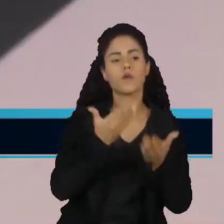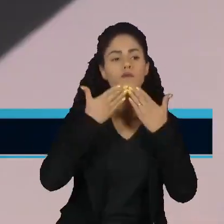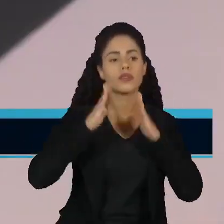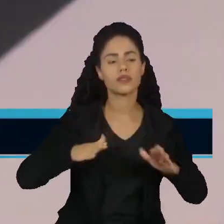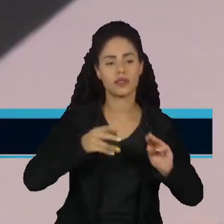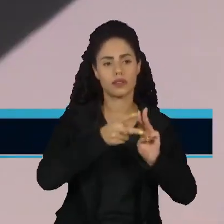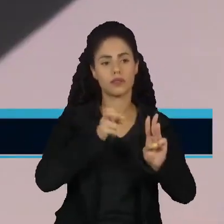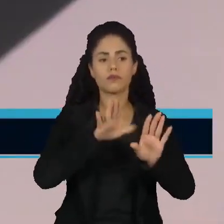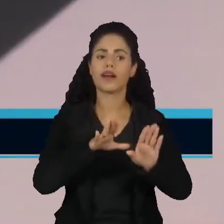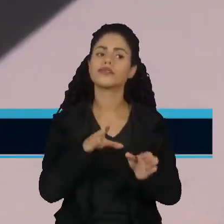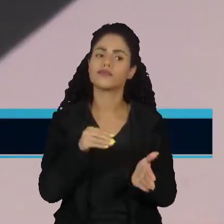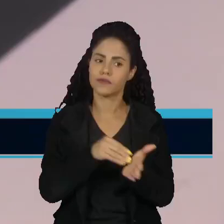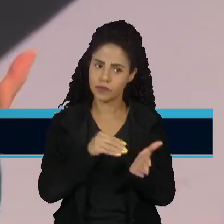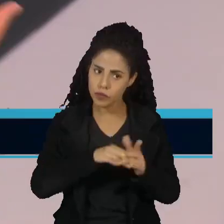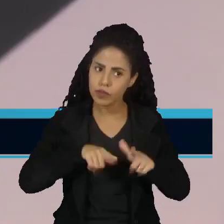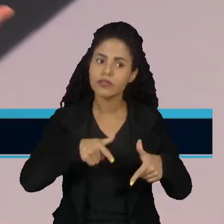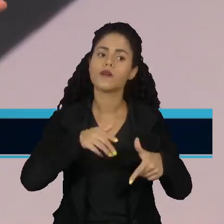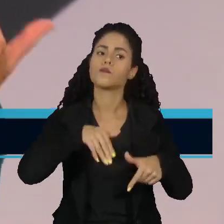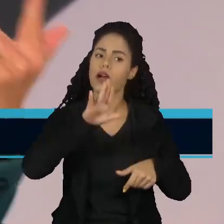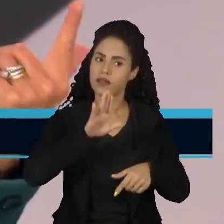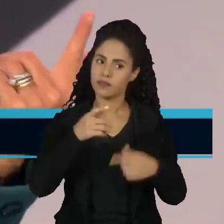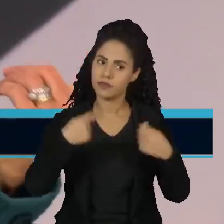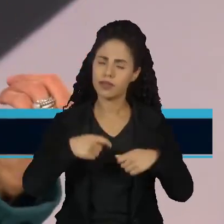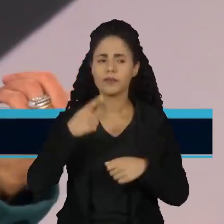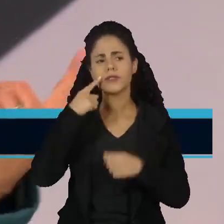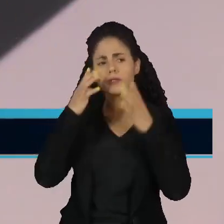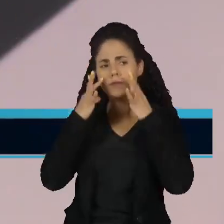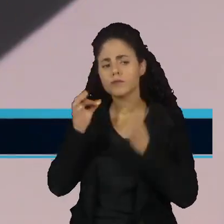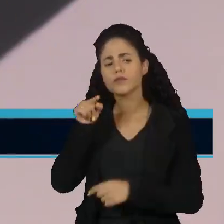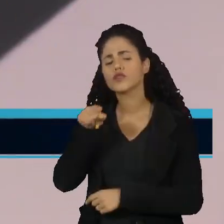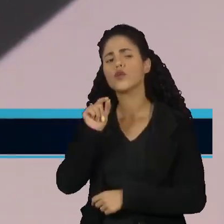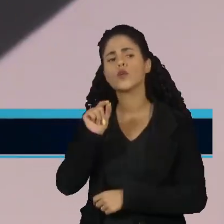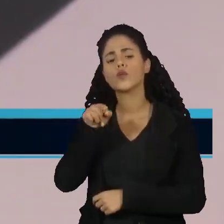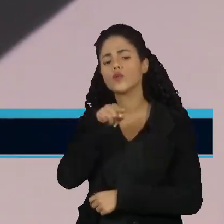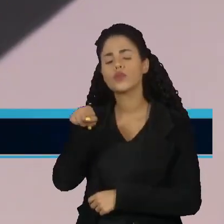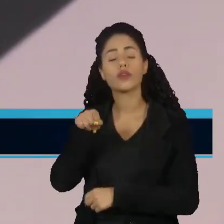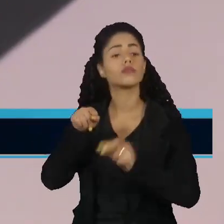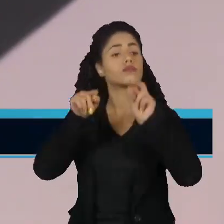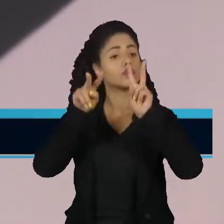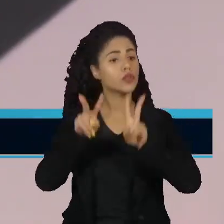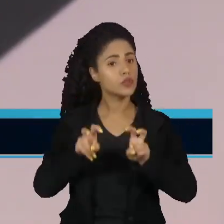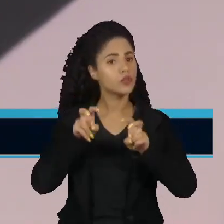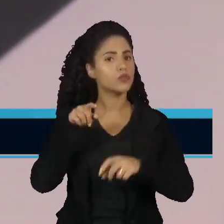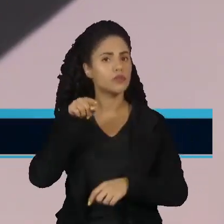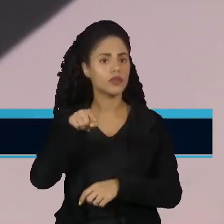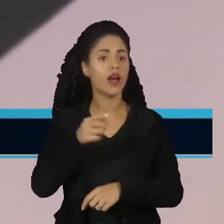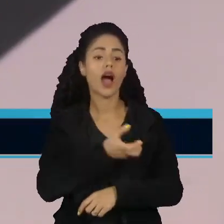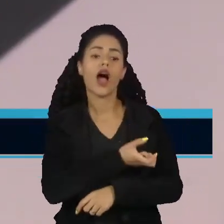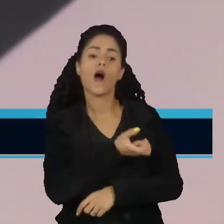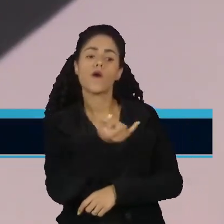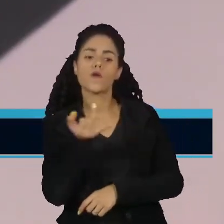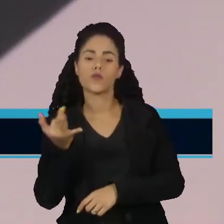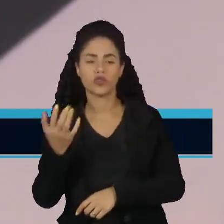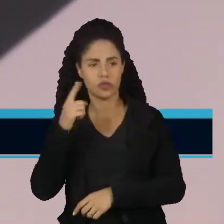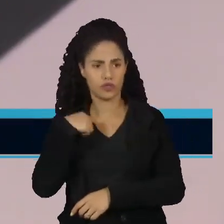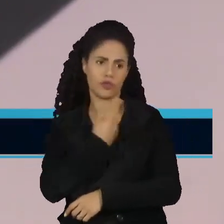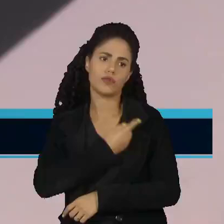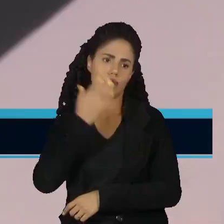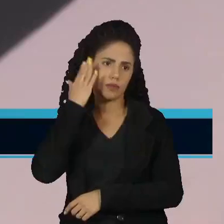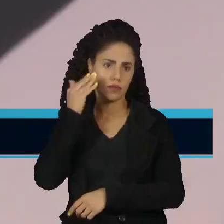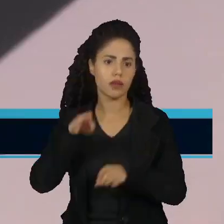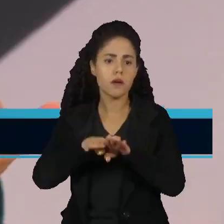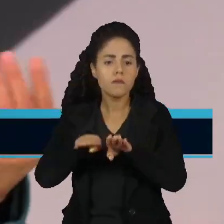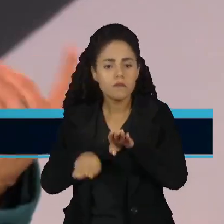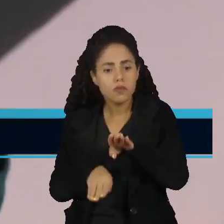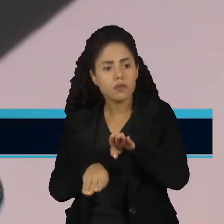nós ainda temos muito o que fazer. E uma coisa que me chamou a atenção, Karen, foi em relação ao número que a gente já sabia, a